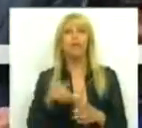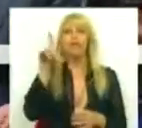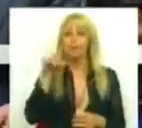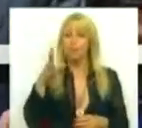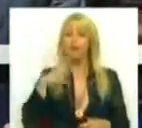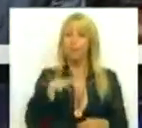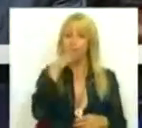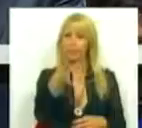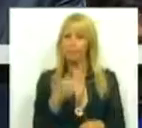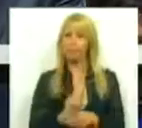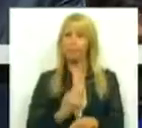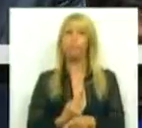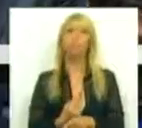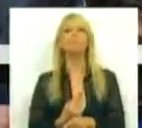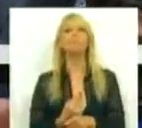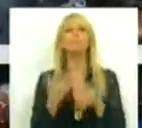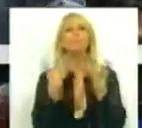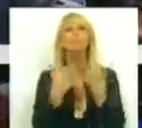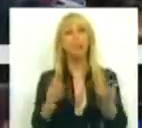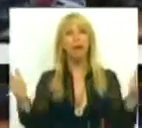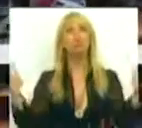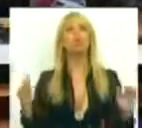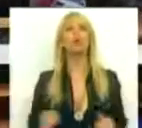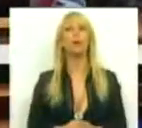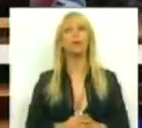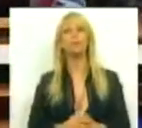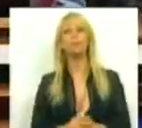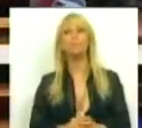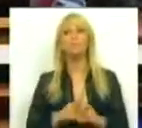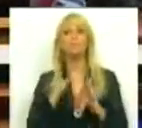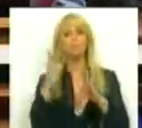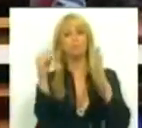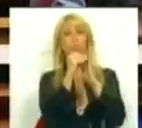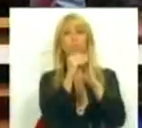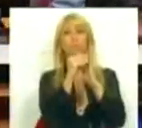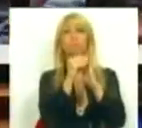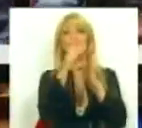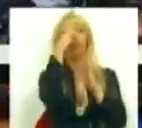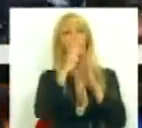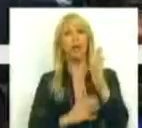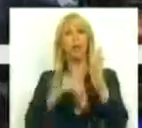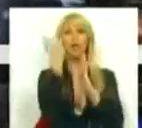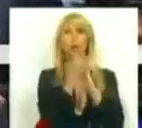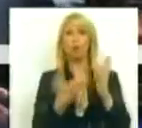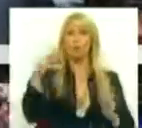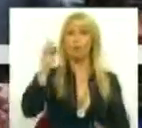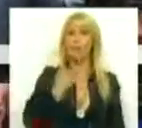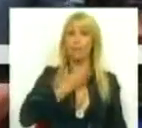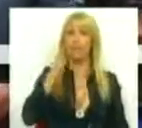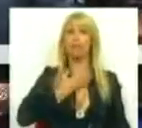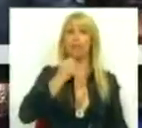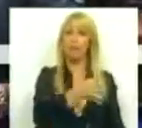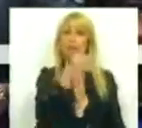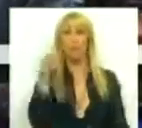não queria deixar de o registar, a abertura que está plasmada quer nos textos da resolução do PSD e do